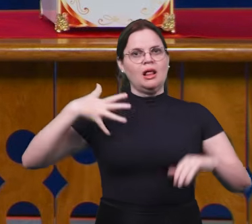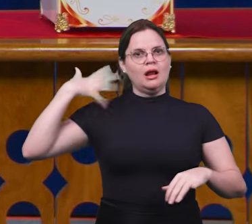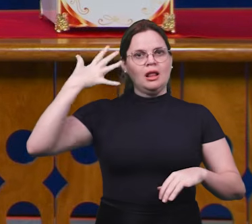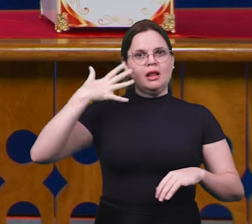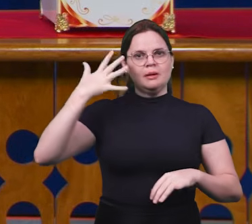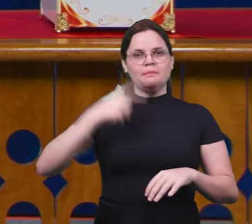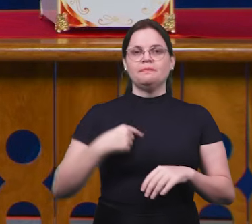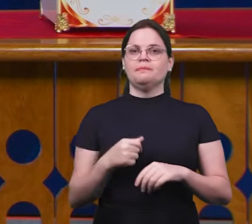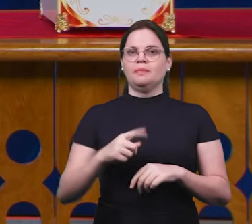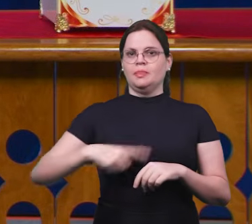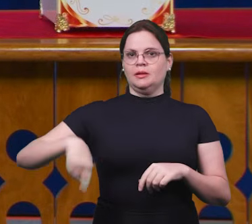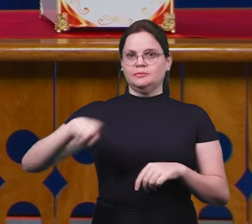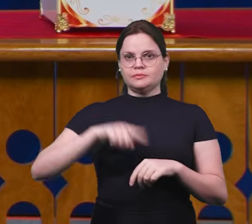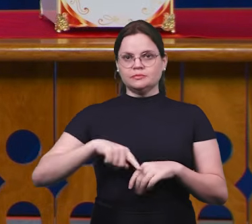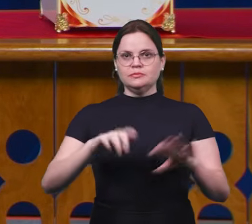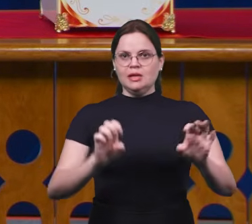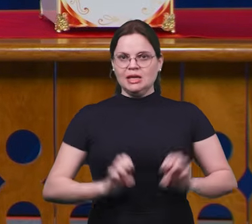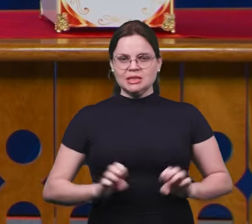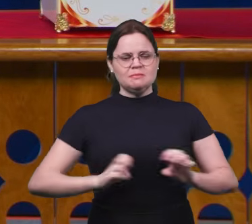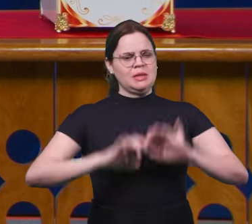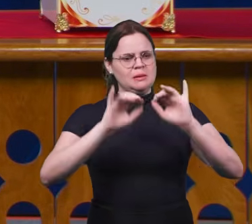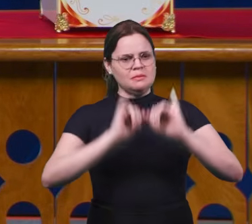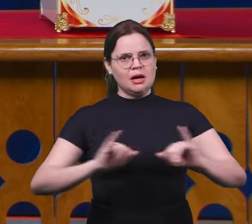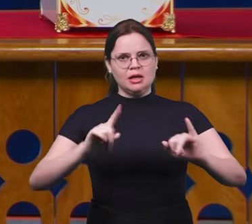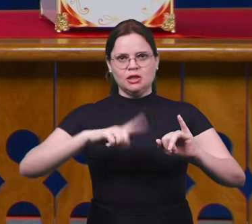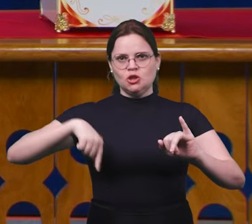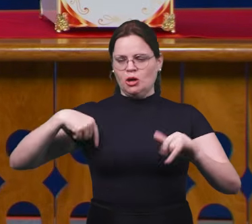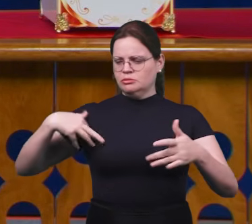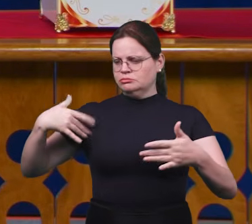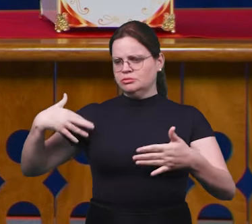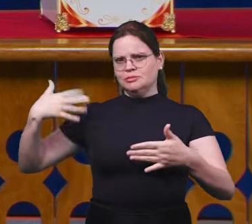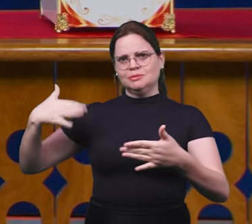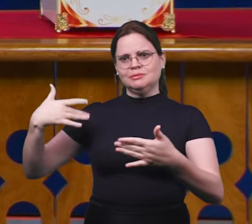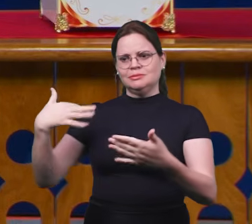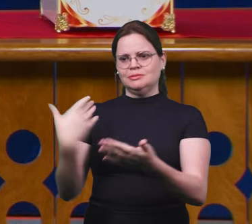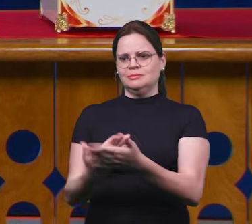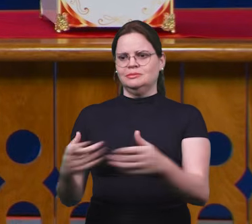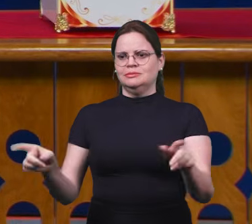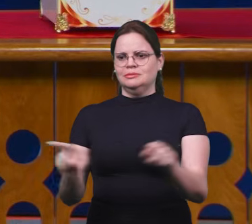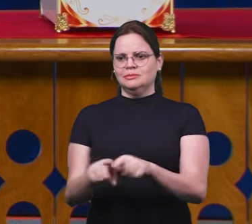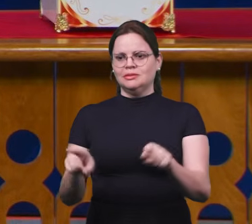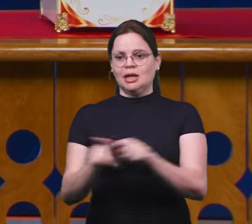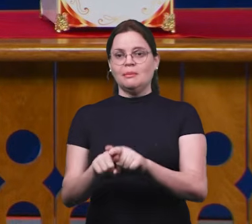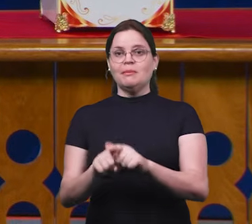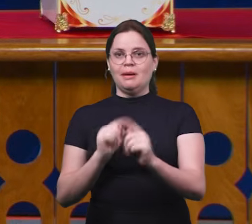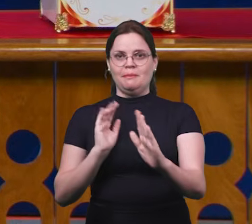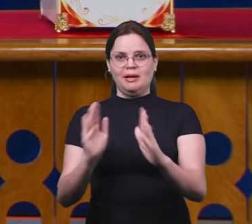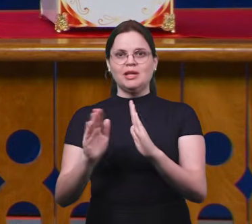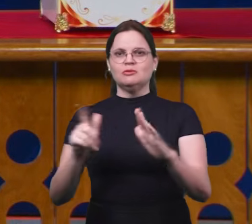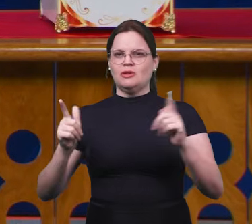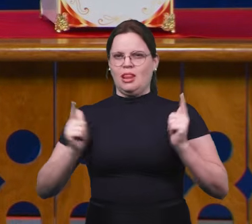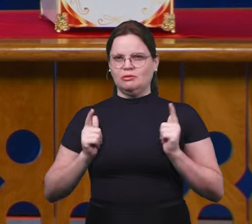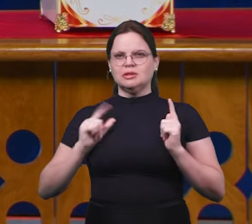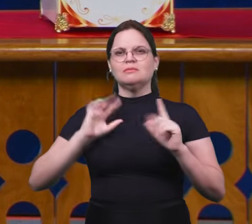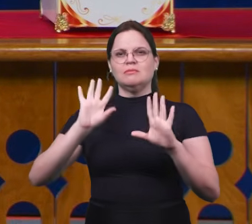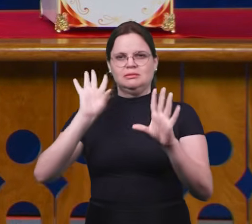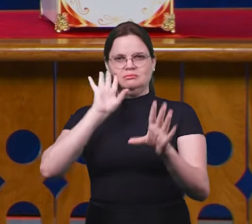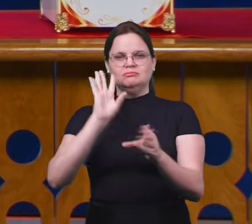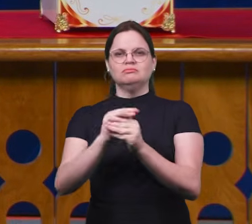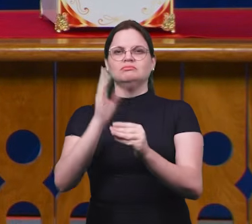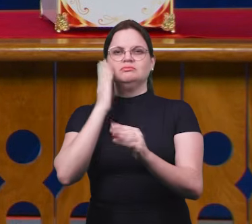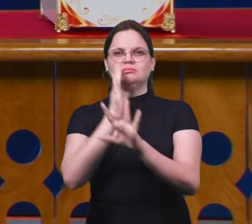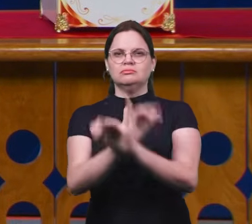igreja de Éfeso levou, a igreja de Esmirna levou. E nós hoje, no meio de Laodiceia, nós estamos levando